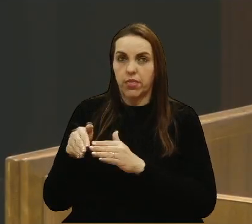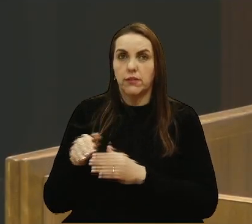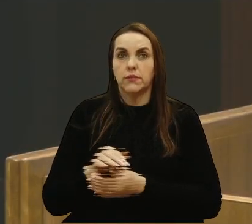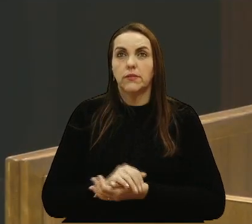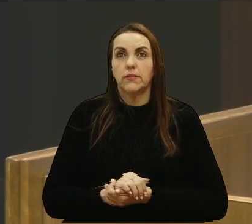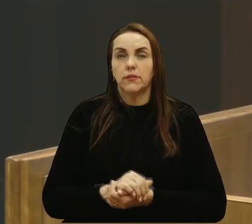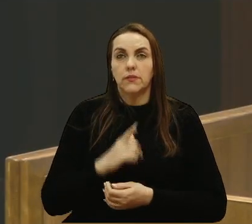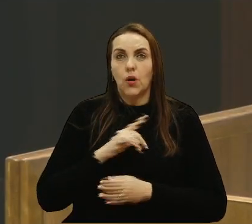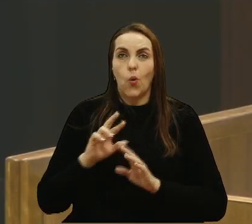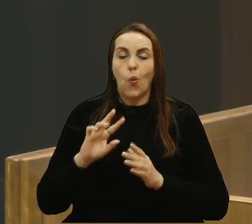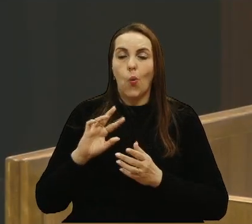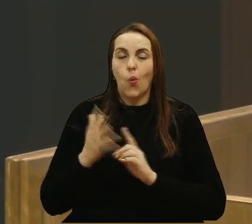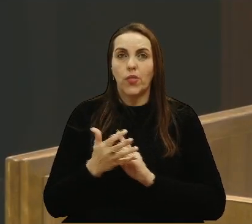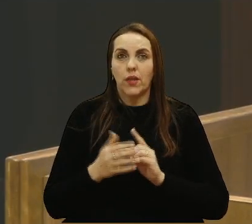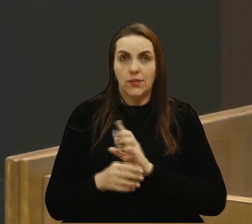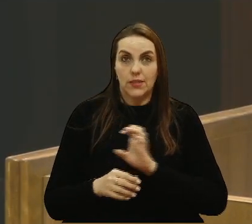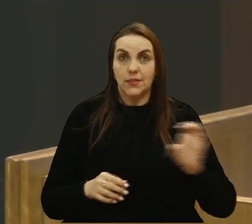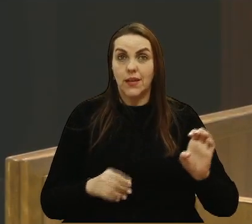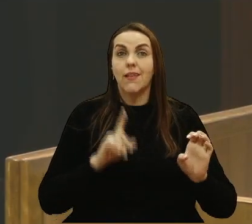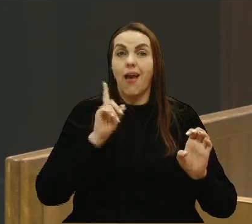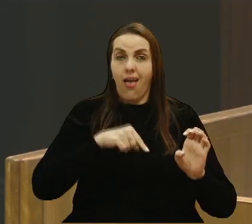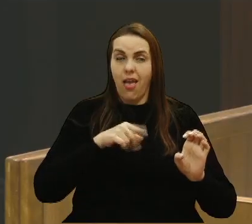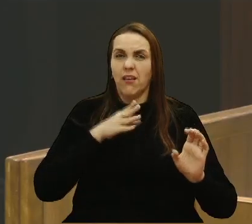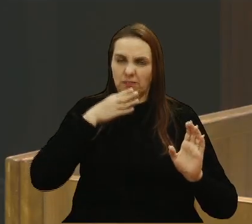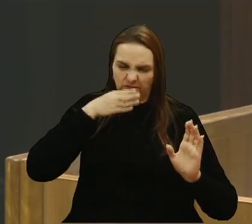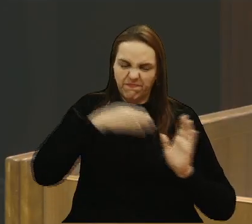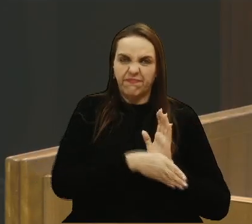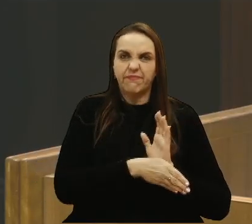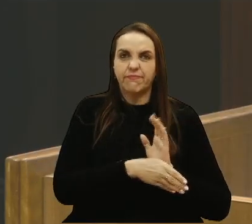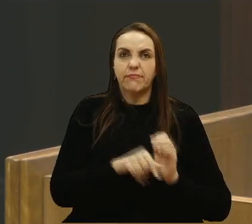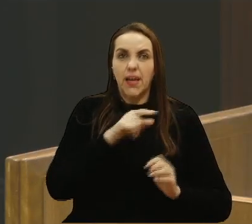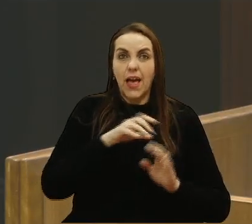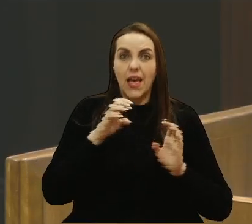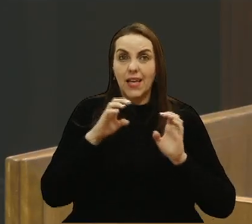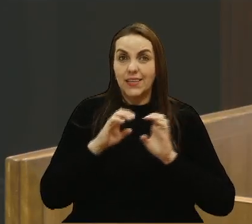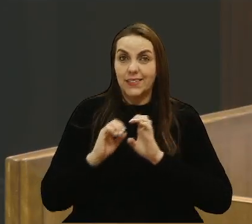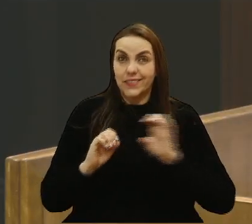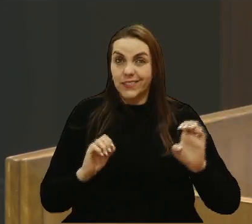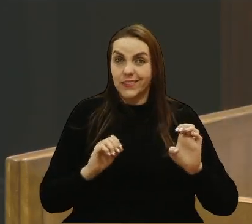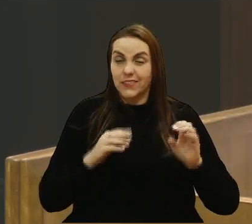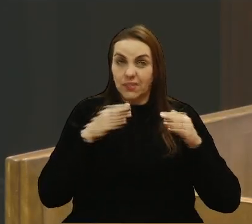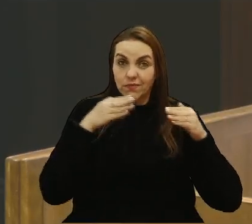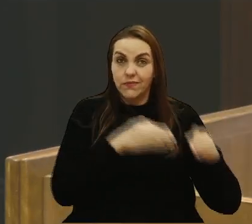contrário da esquerda, que é extremista. A extrema esquerda.